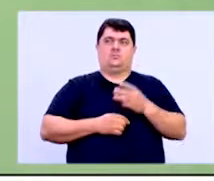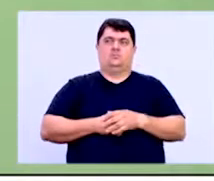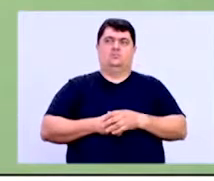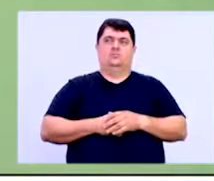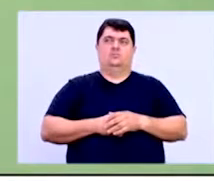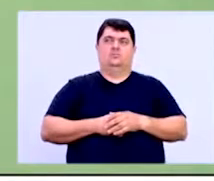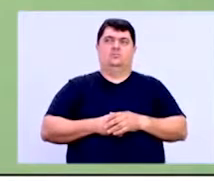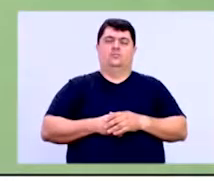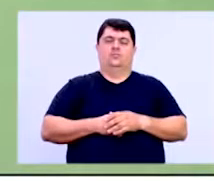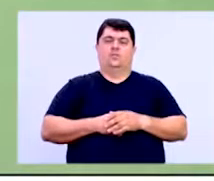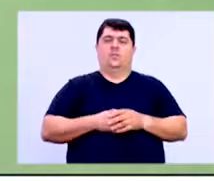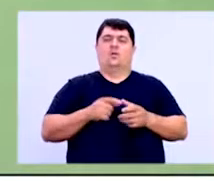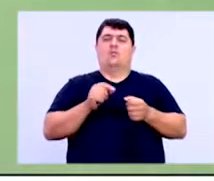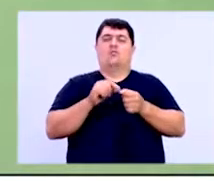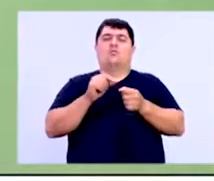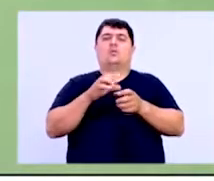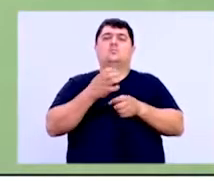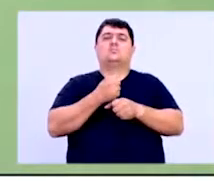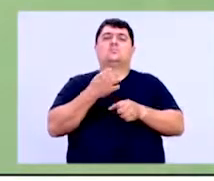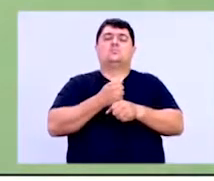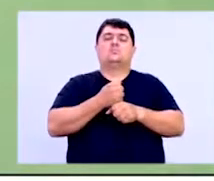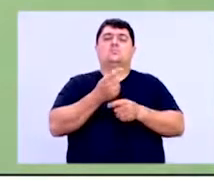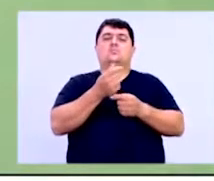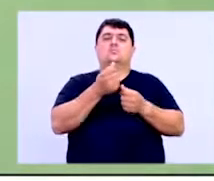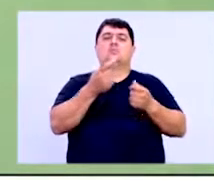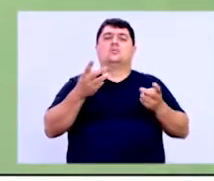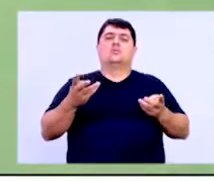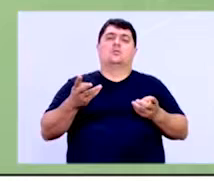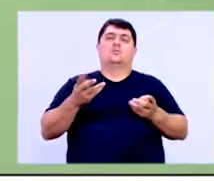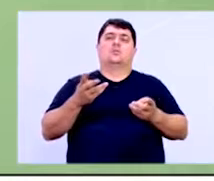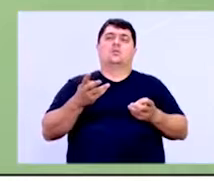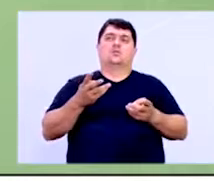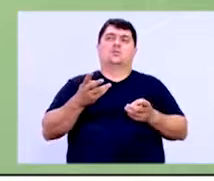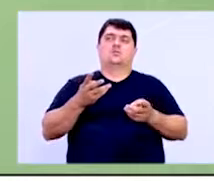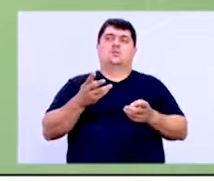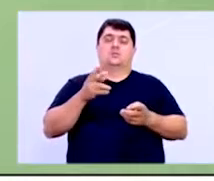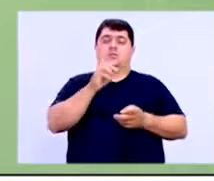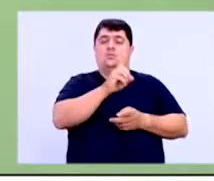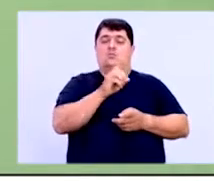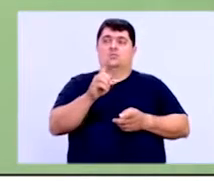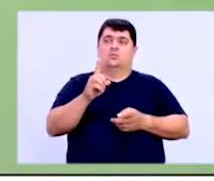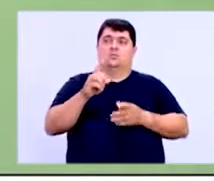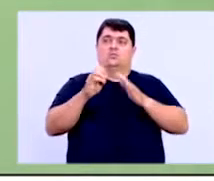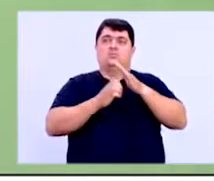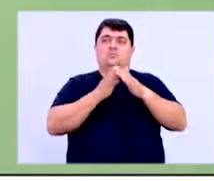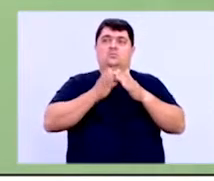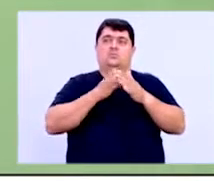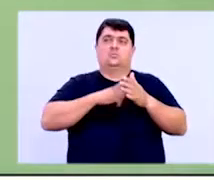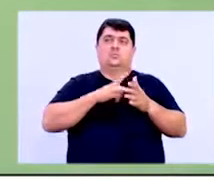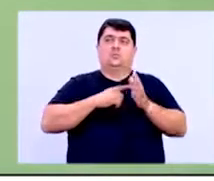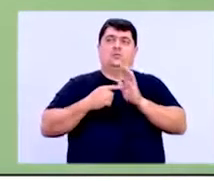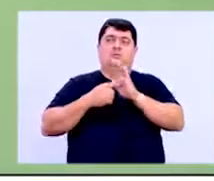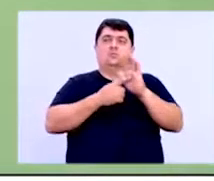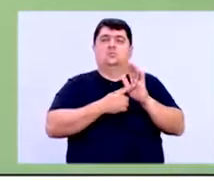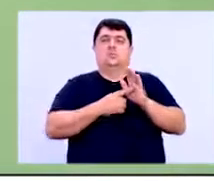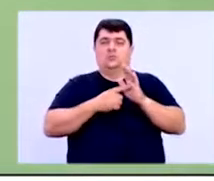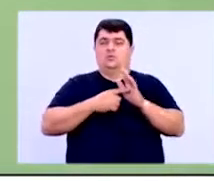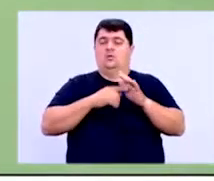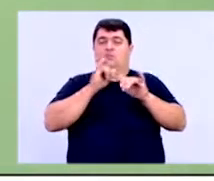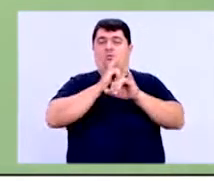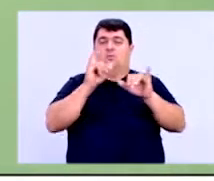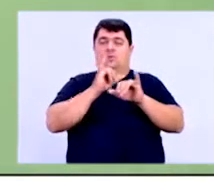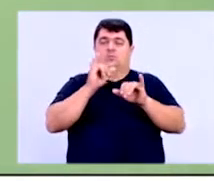Questão 3. Calcule o preço de venda unitário de uma empresa que apresenta os seguintes